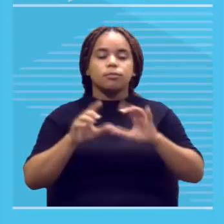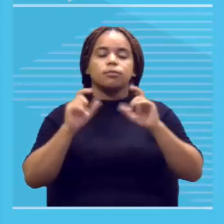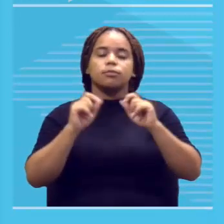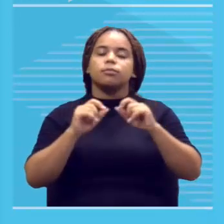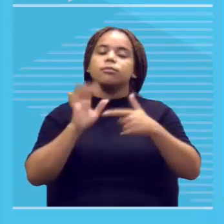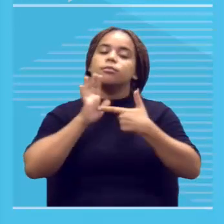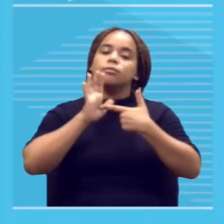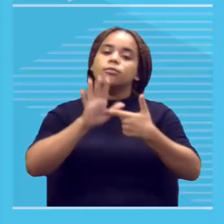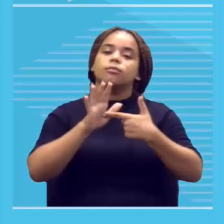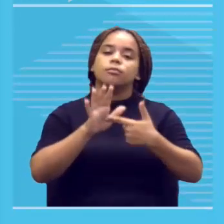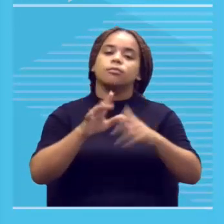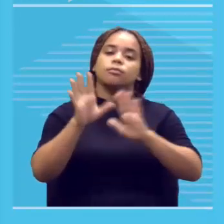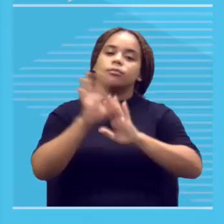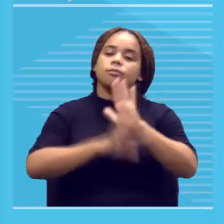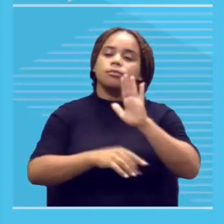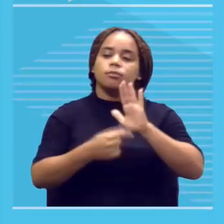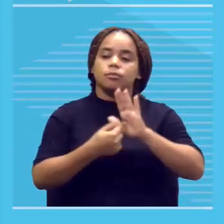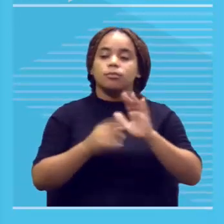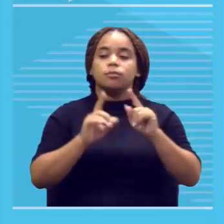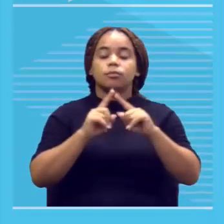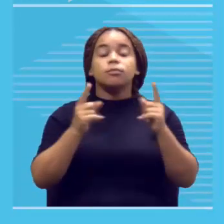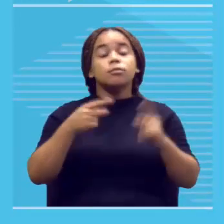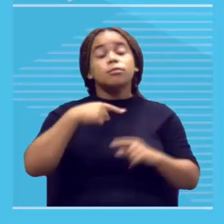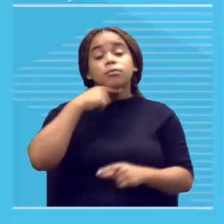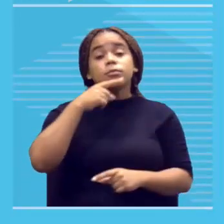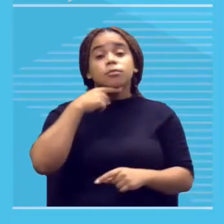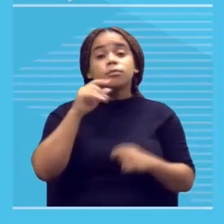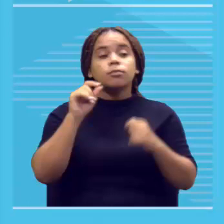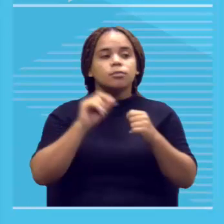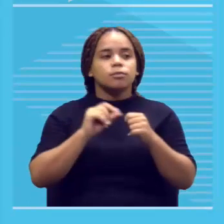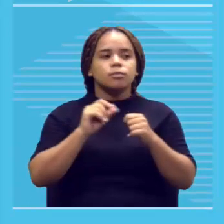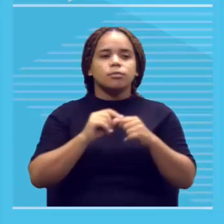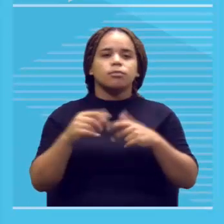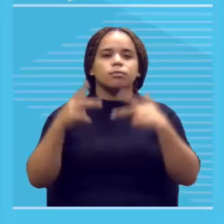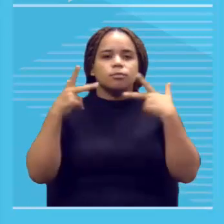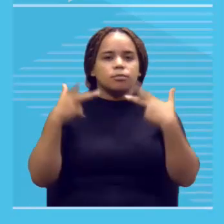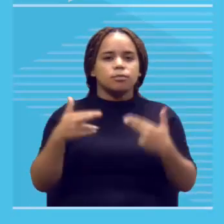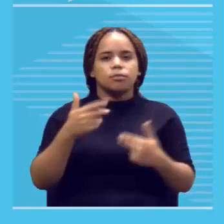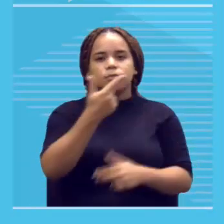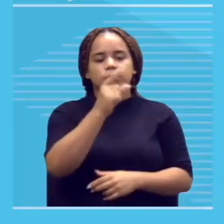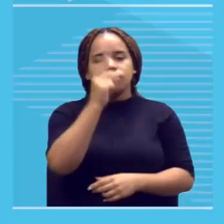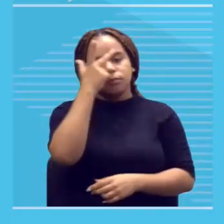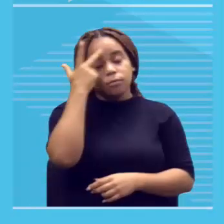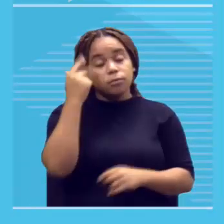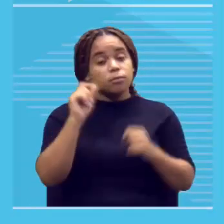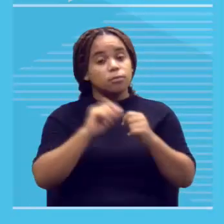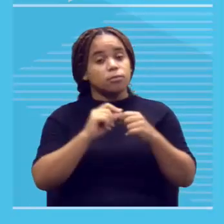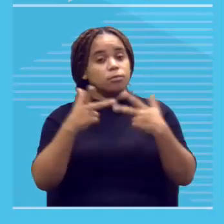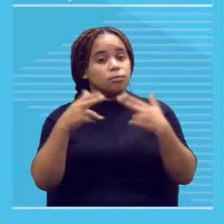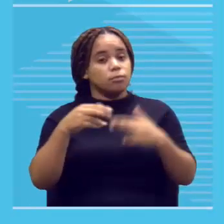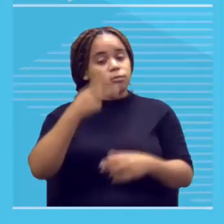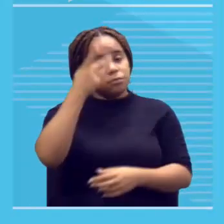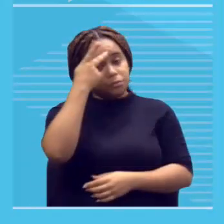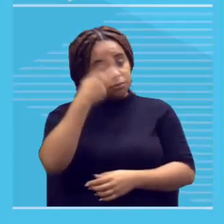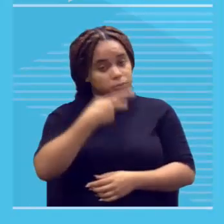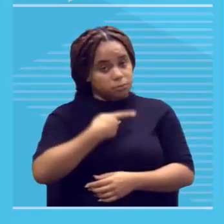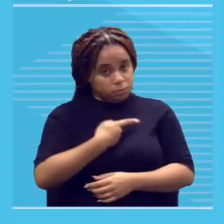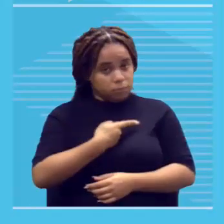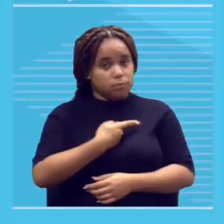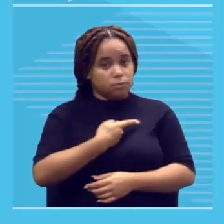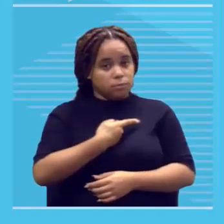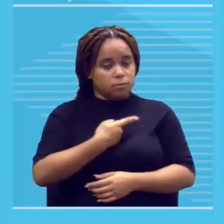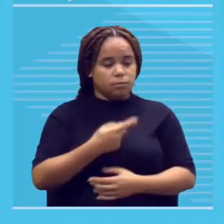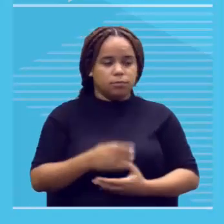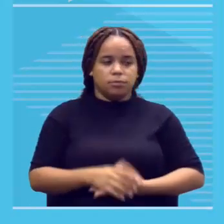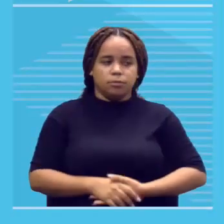questão que ele coloca na dúvida faça com o outro aquilo que você gostaria e fosse feito com